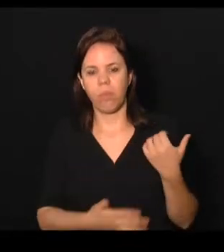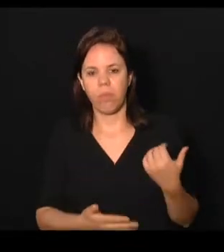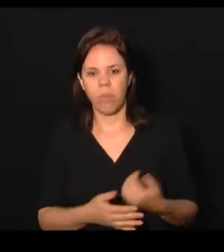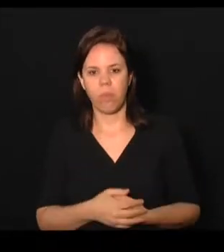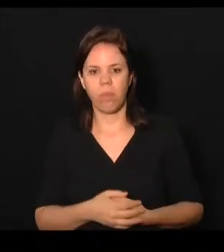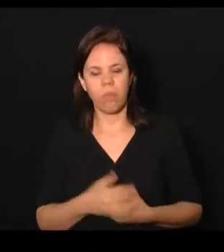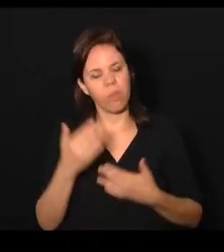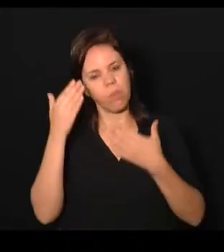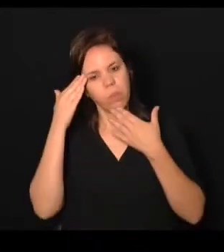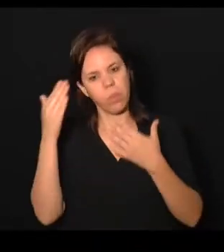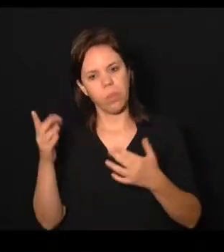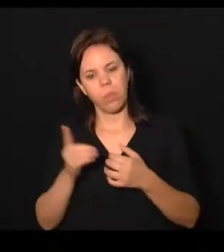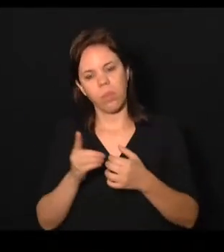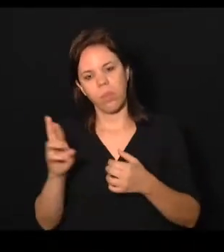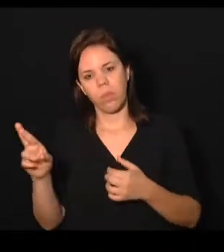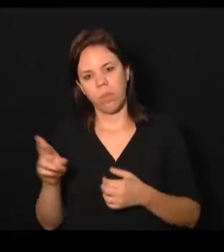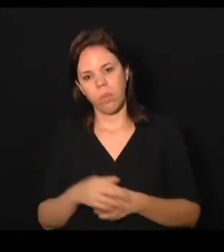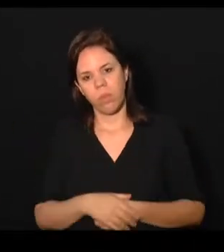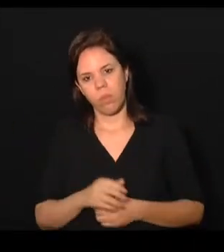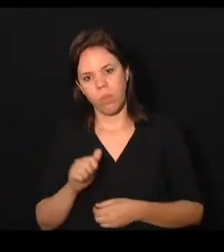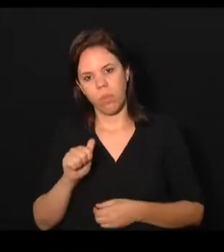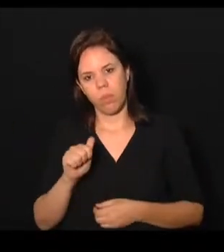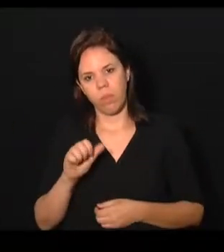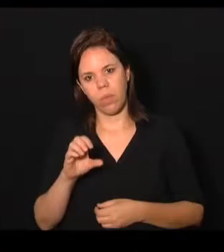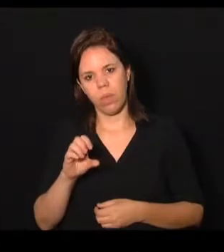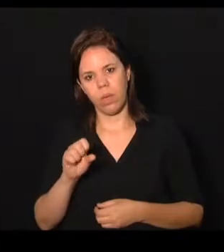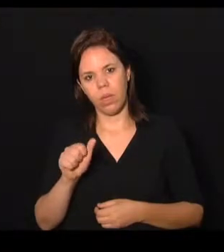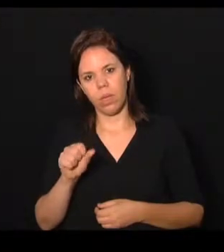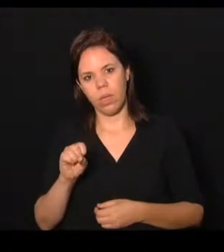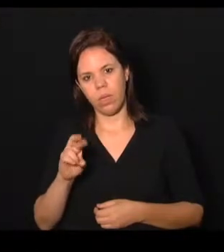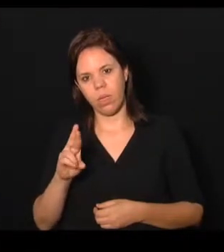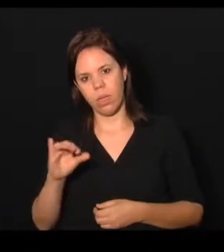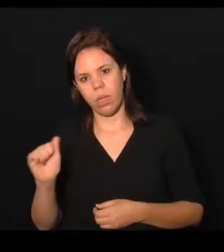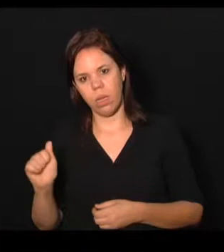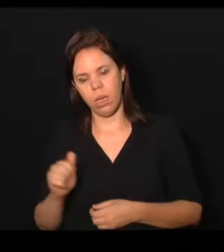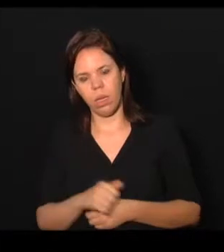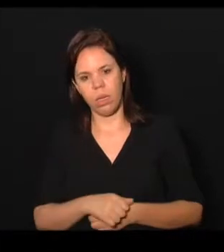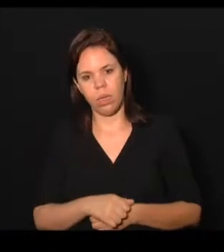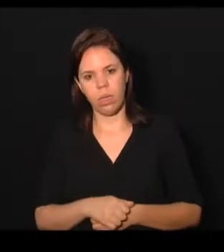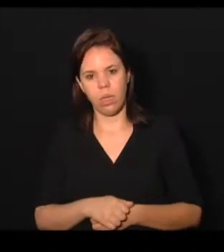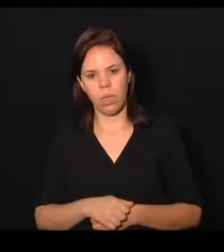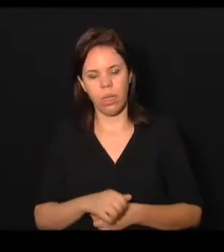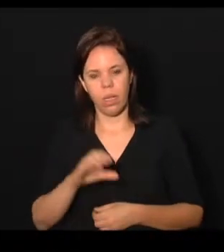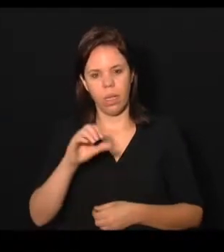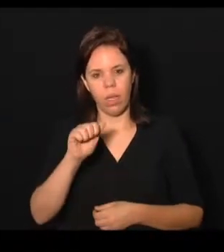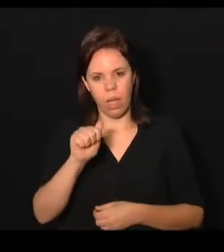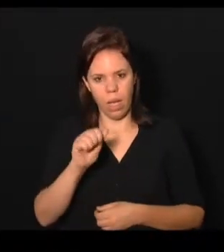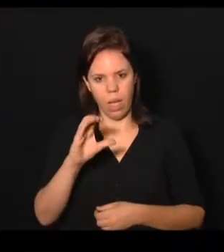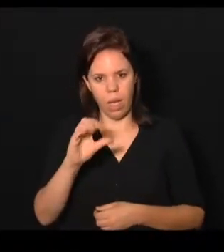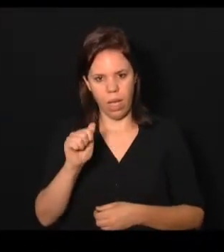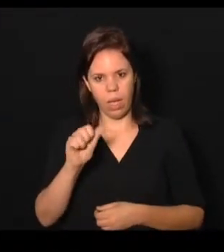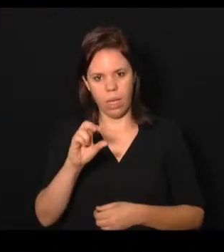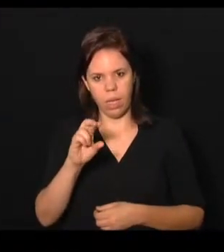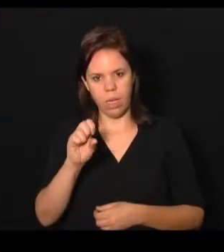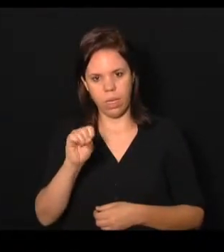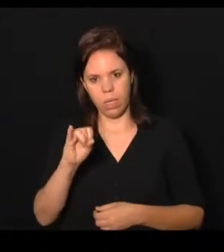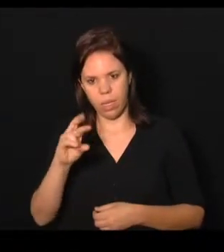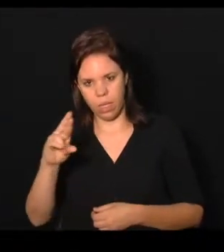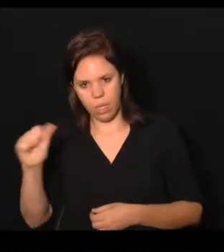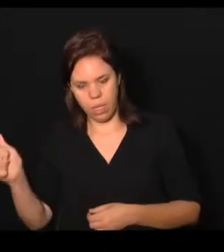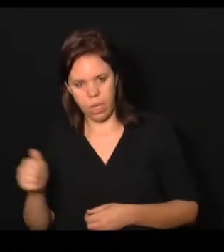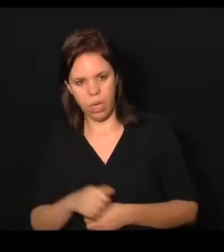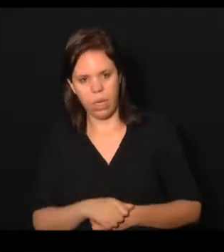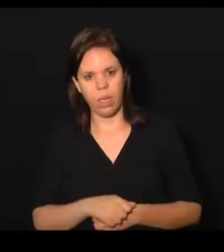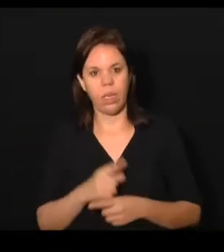Eu agradeço, doutora Acácira, certo? Certo, a Cacira. Acácira Tá ok. Araújo,